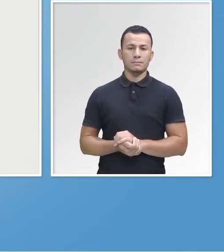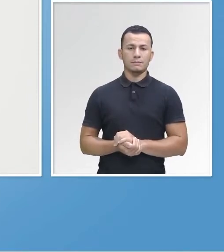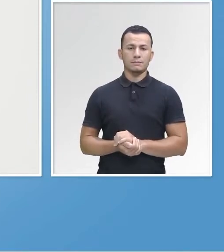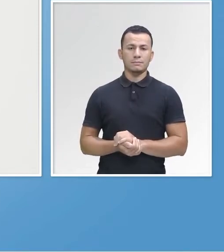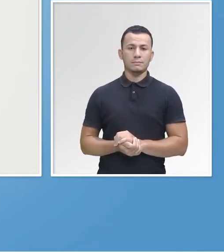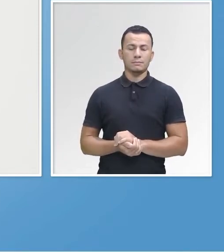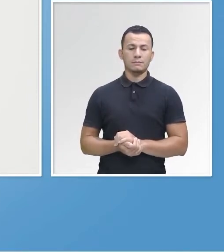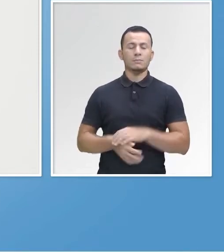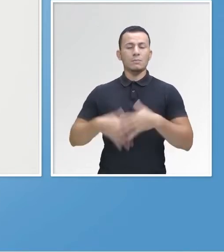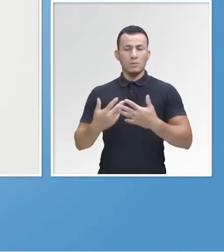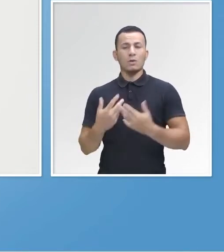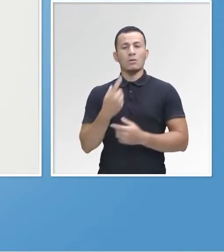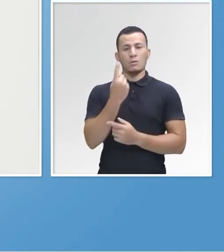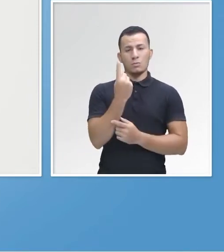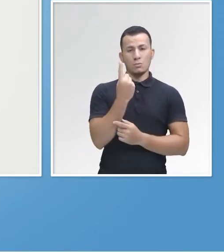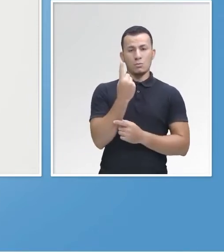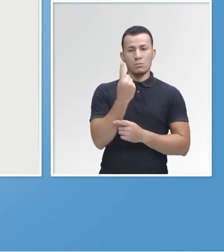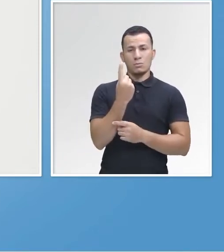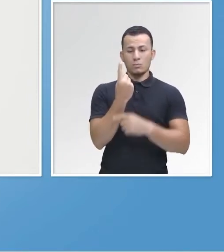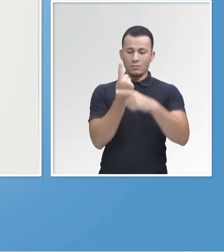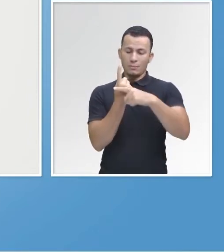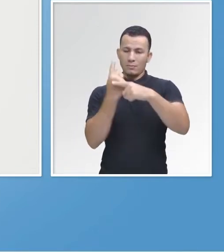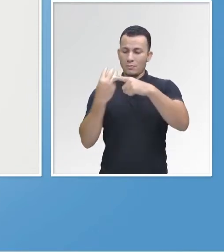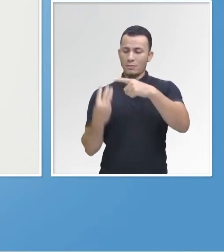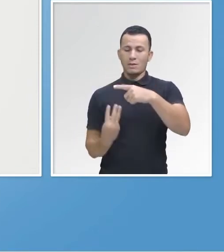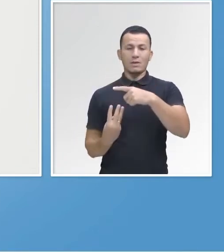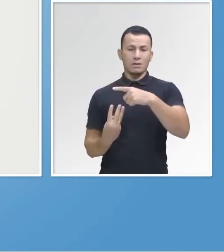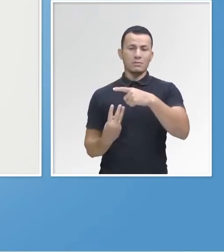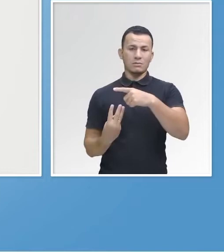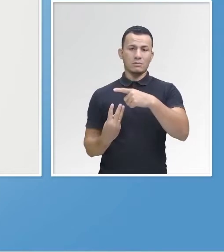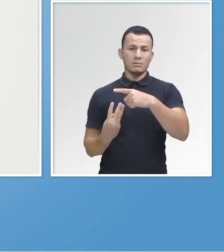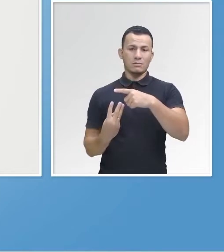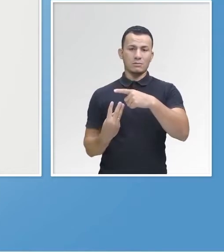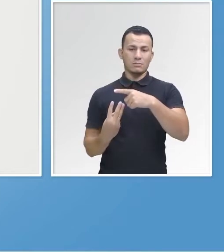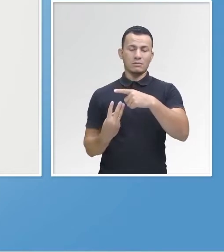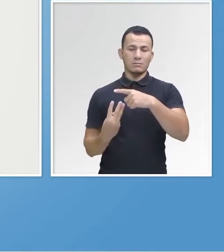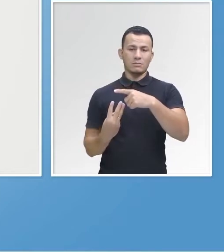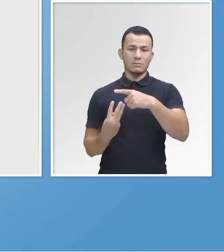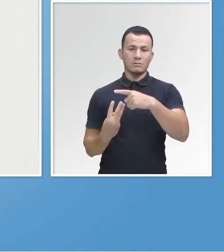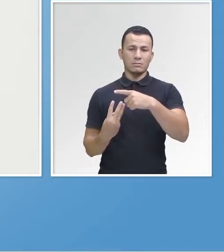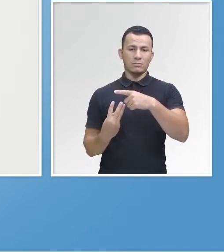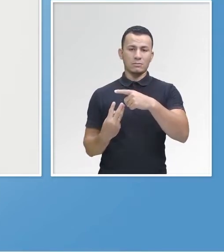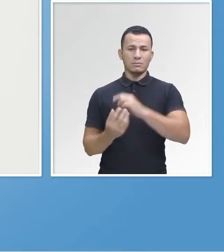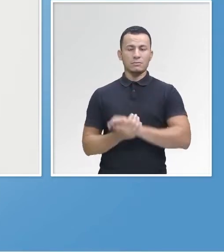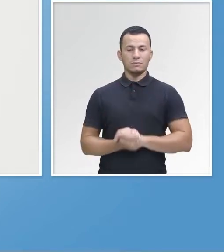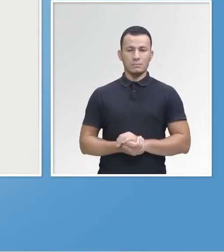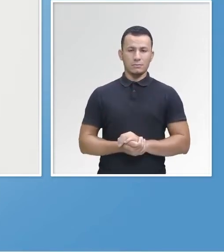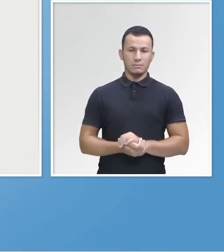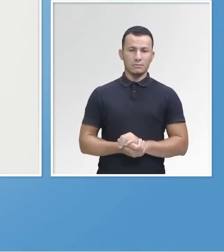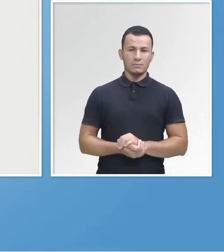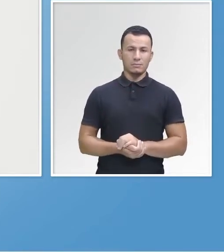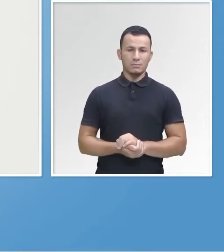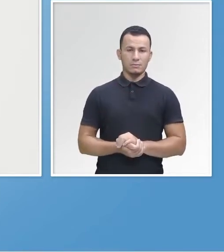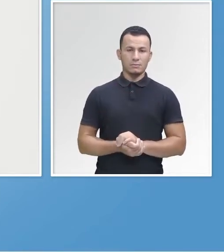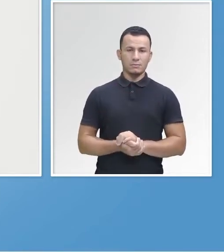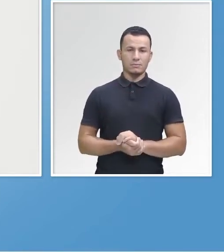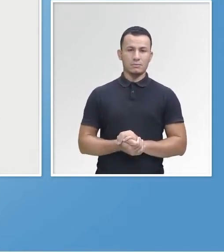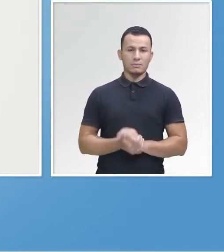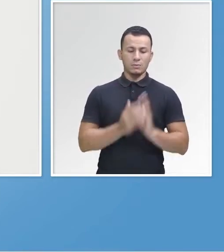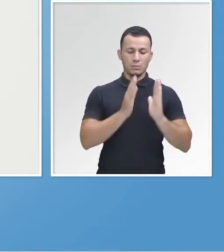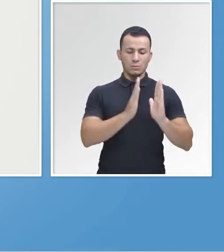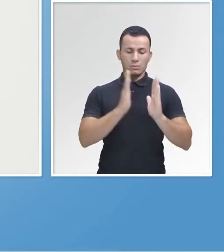um terço um uma parte de três partes olha aí